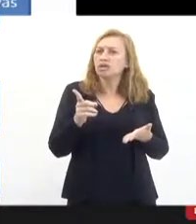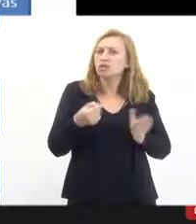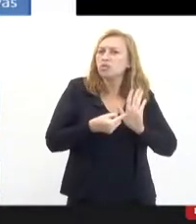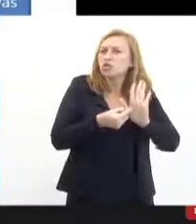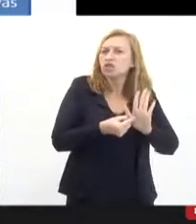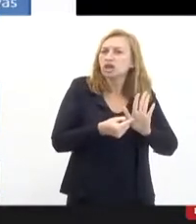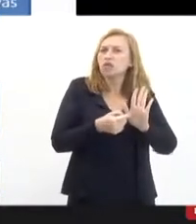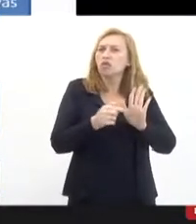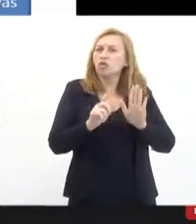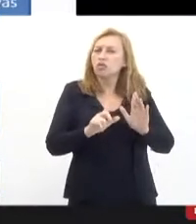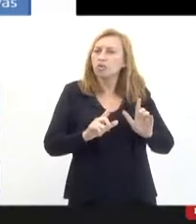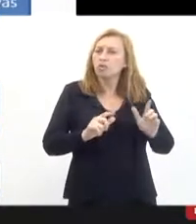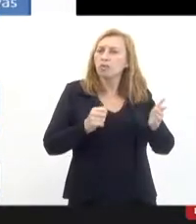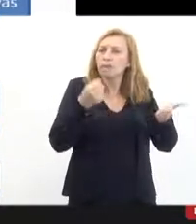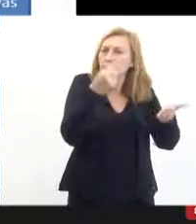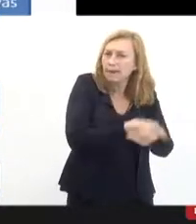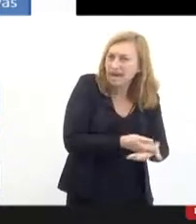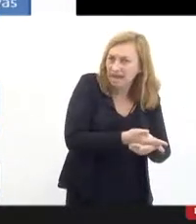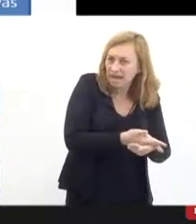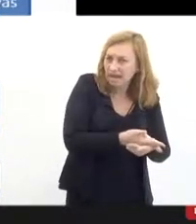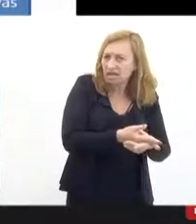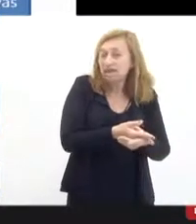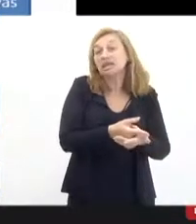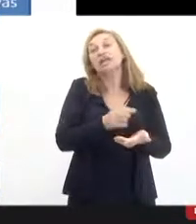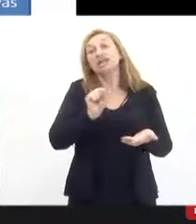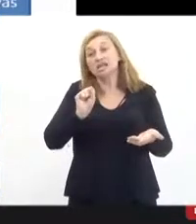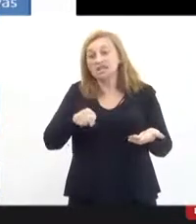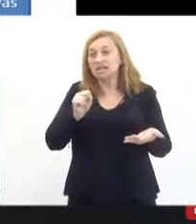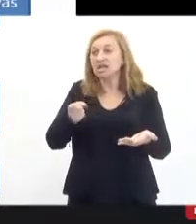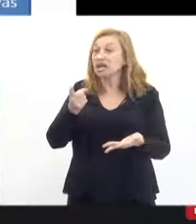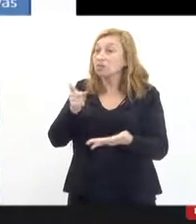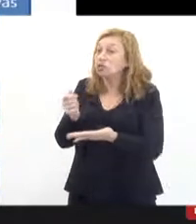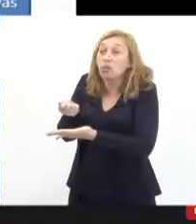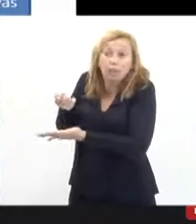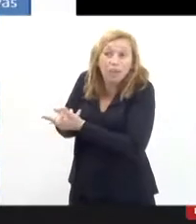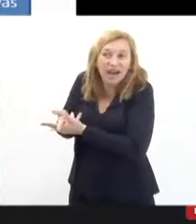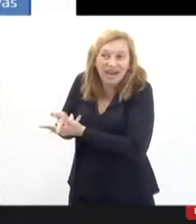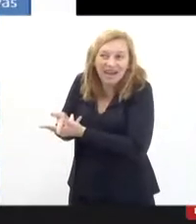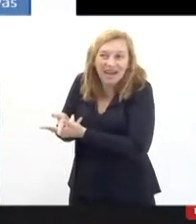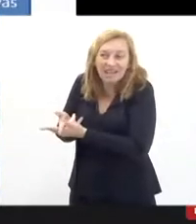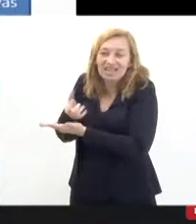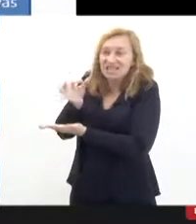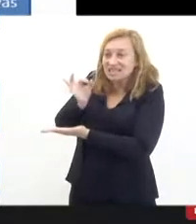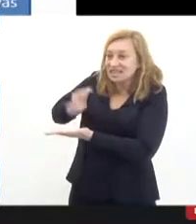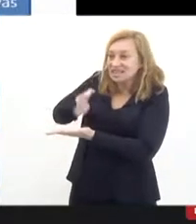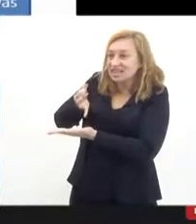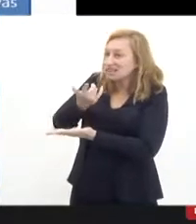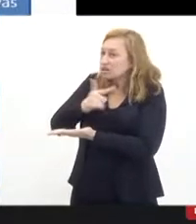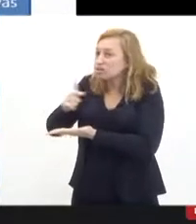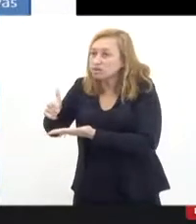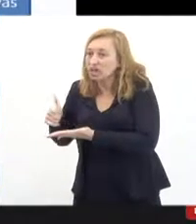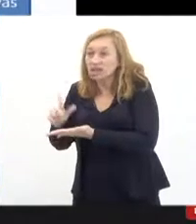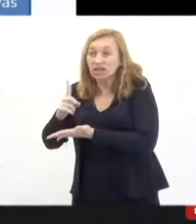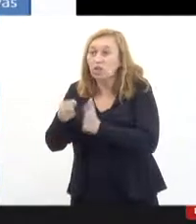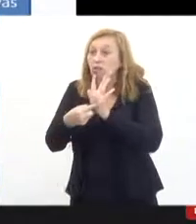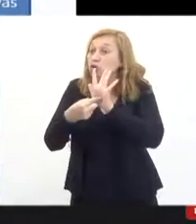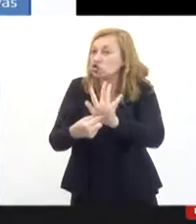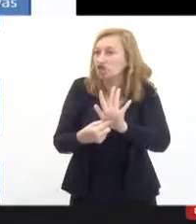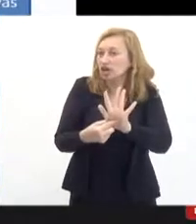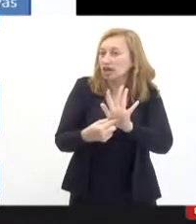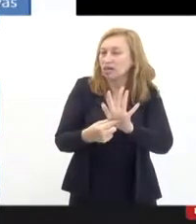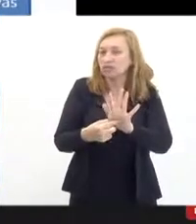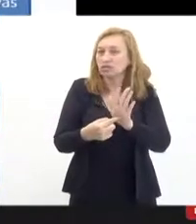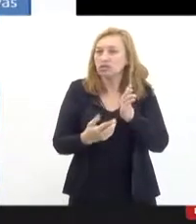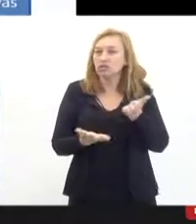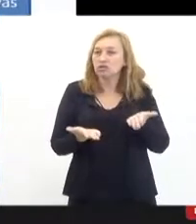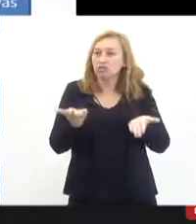um ativo, e sim como um ativo contingente, né? Uma contingência. Então, ele não vai ser demonstrado no meu